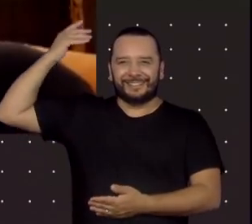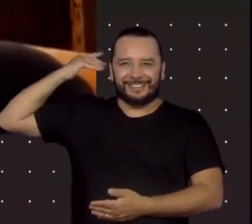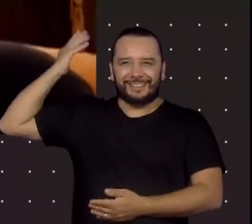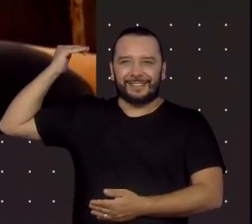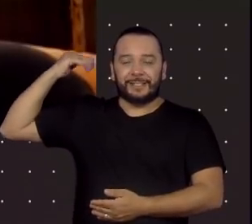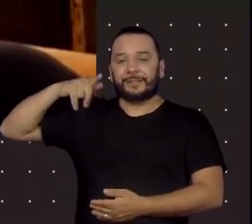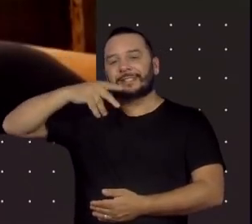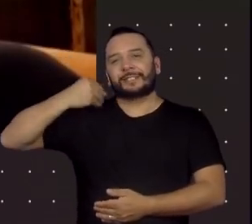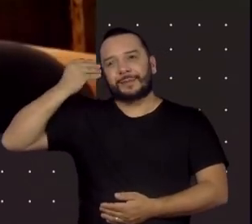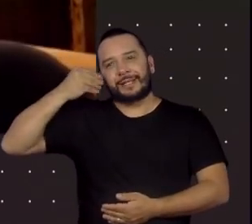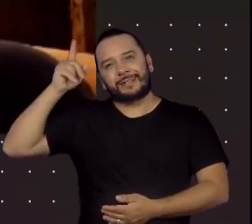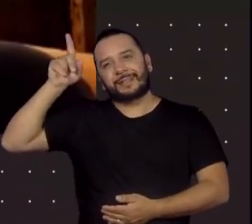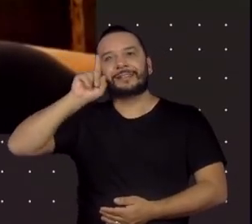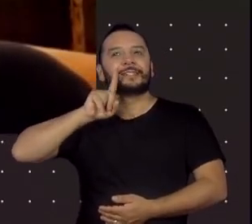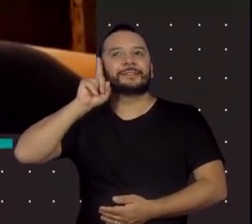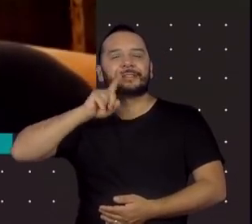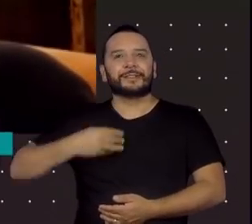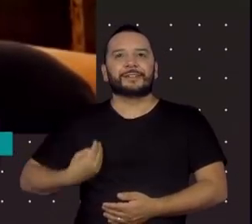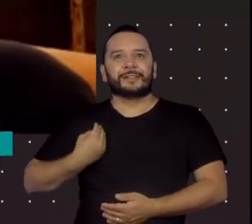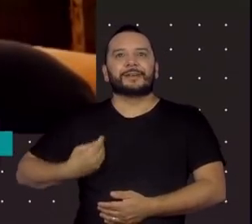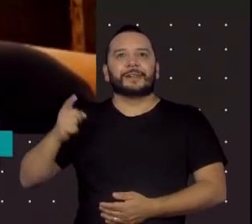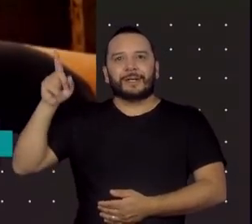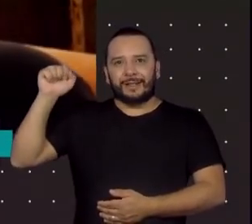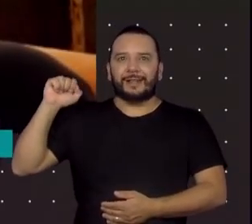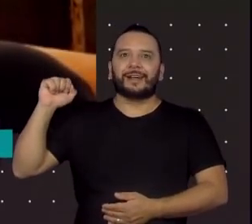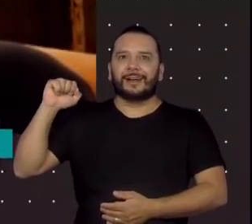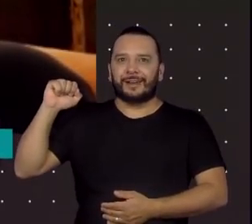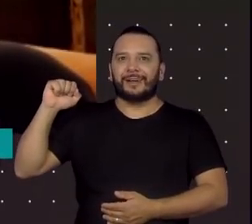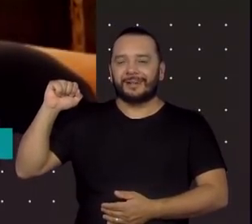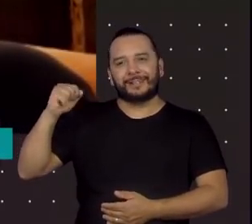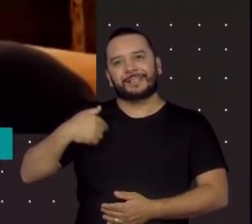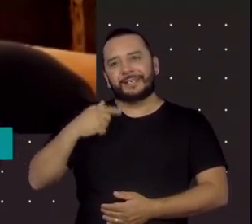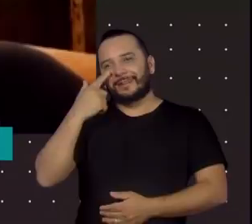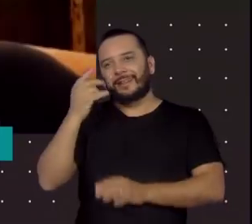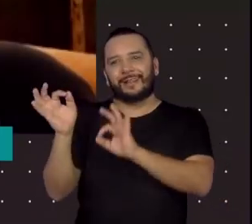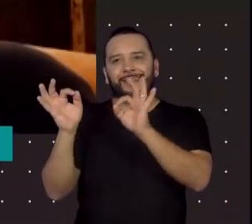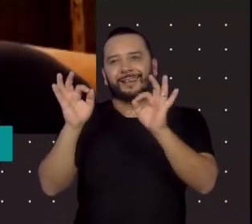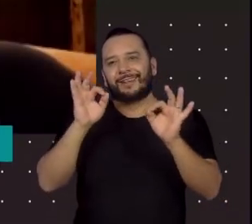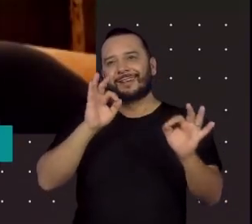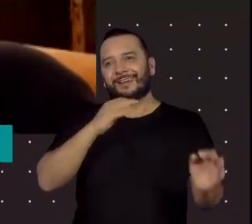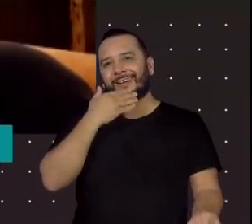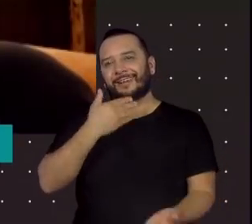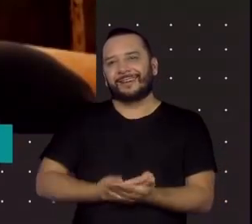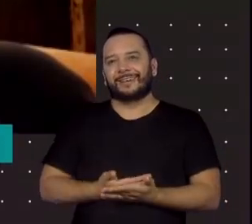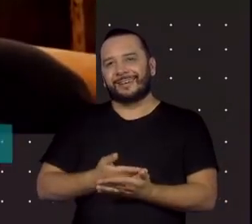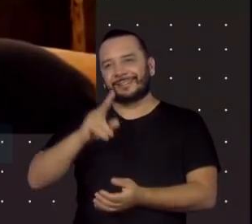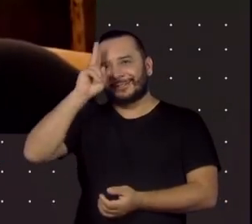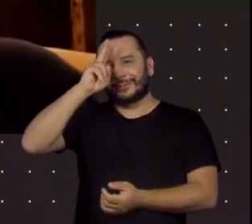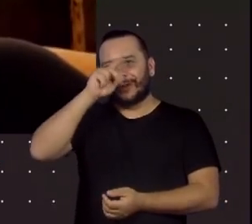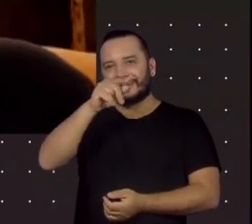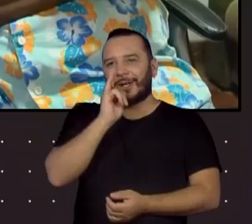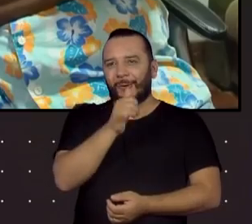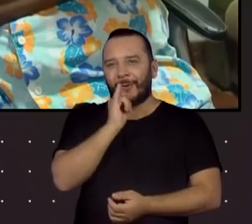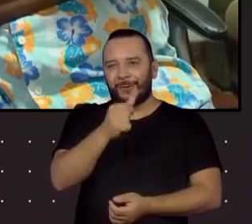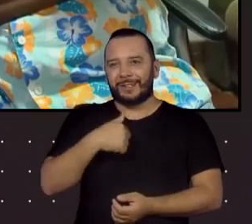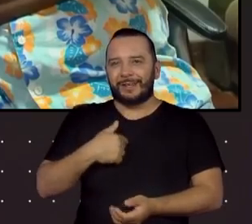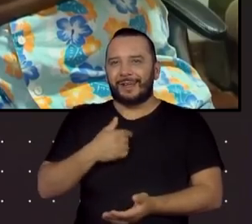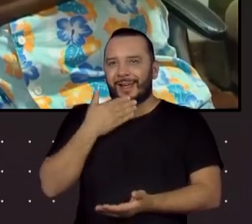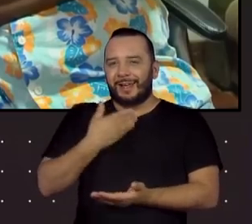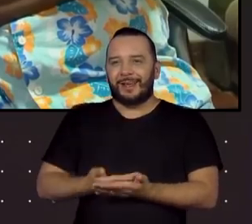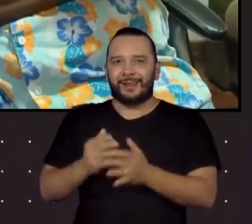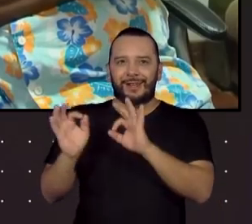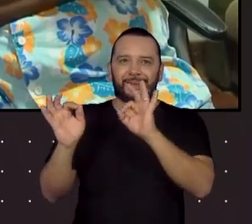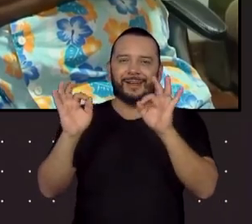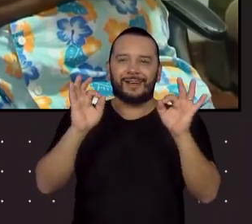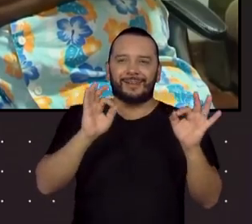Estados Unidos. E eu, assim, super fascinado com todas as histórias que você contou. Queria te dizer que, independente